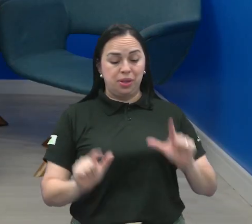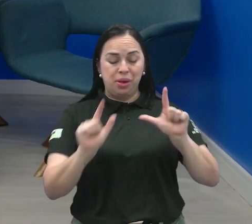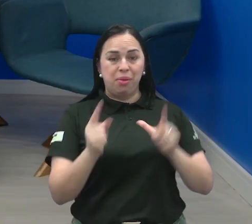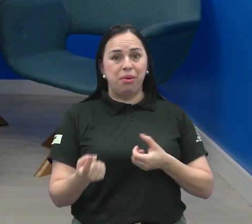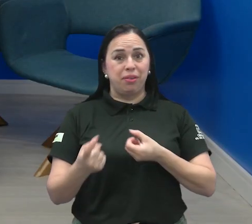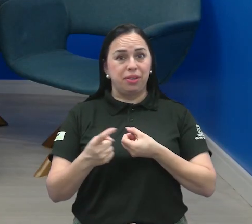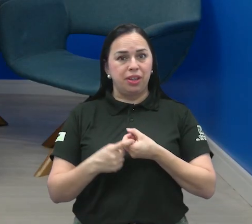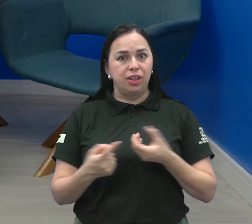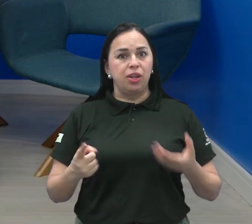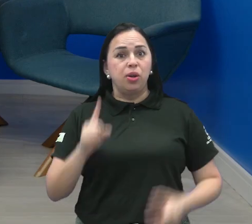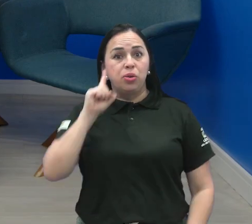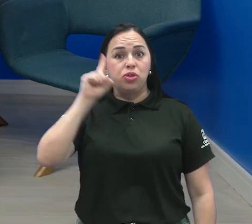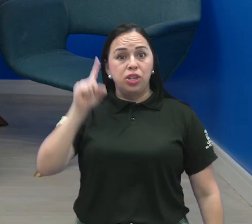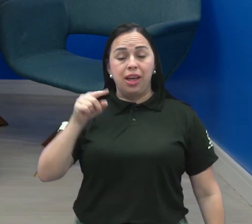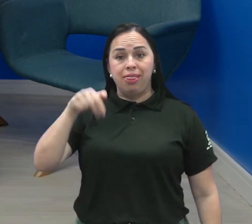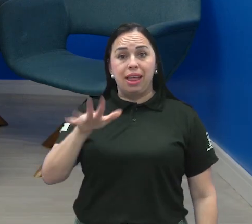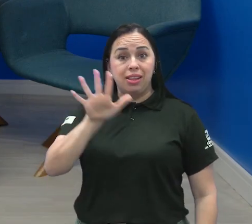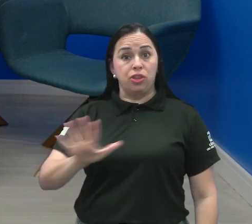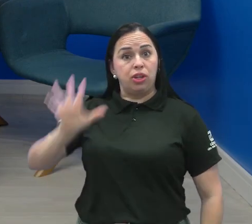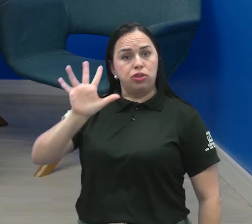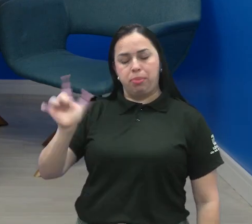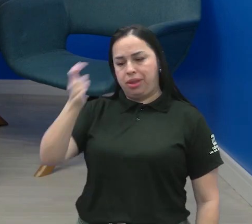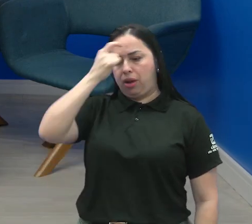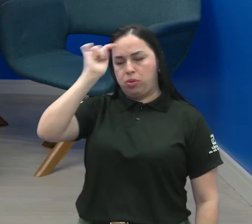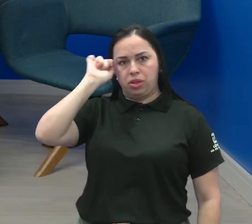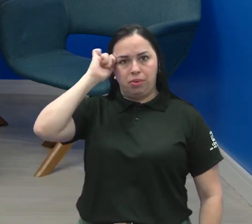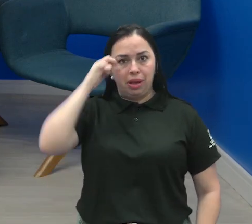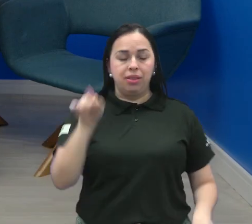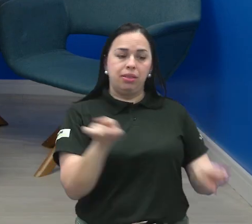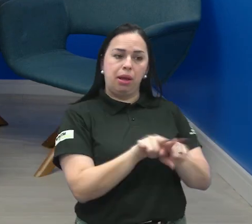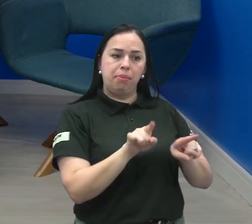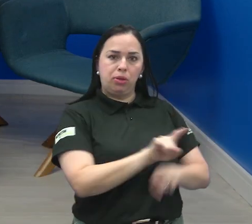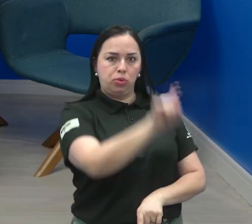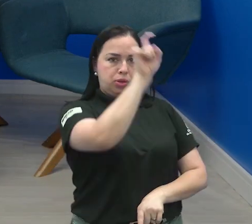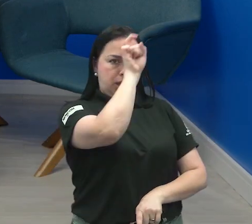Estamos de volta! O Dia Nacional da Consciência Negra e